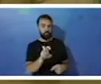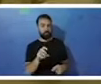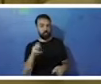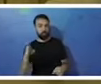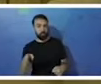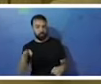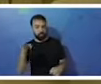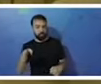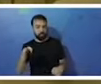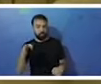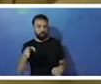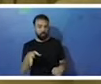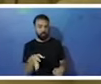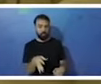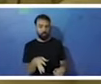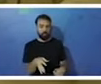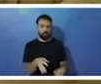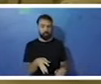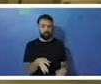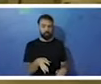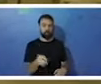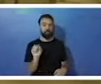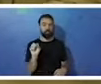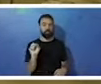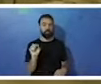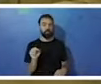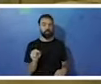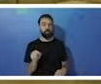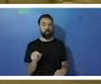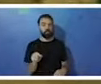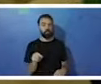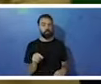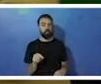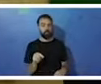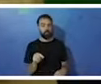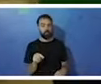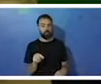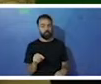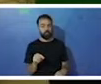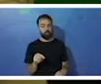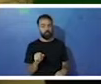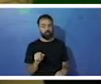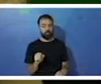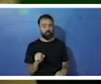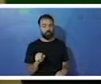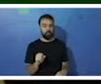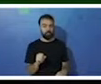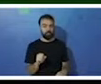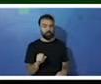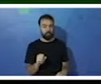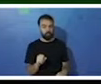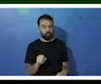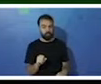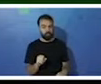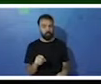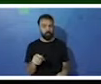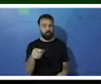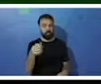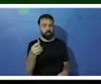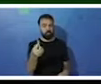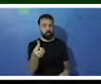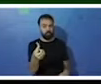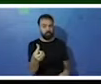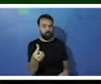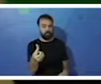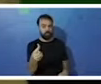E que número multiplicado por 5? Depois do 25, nós temos aqui, olha, 5